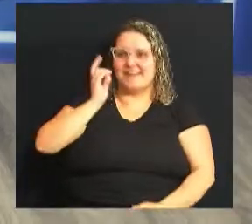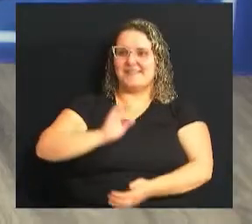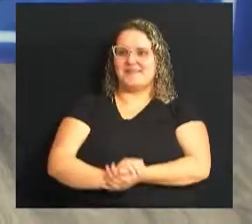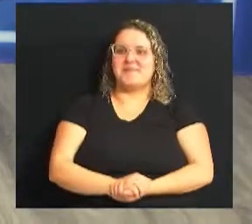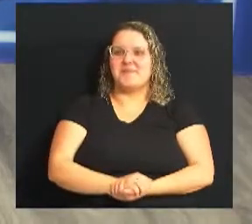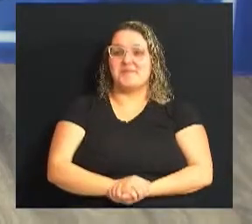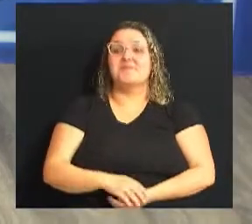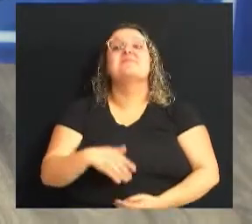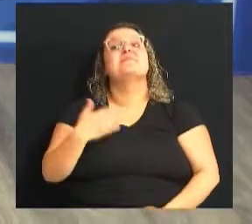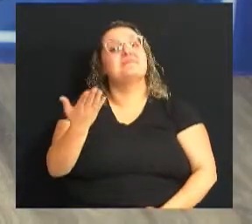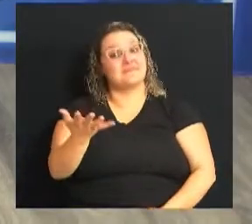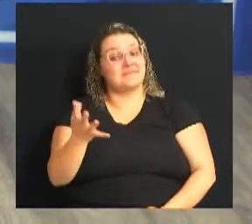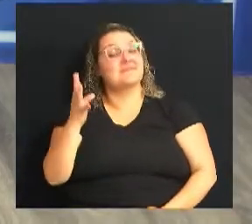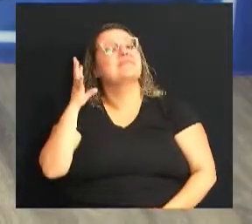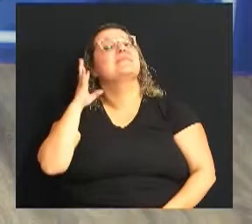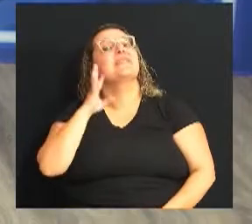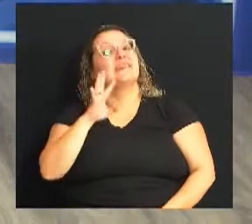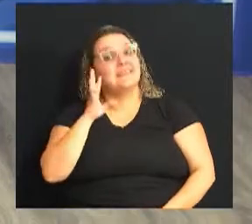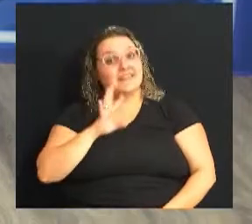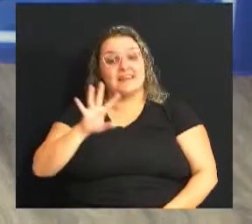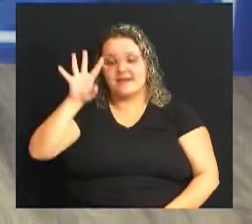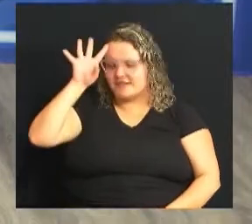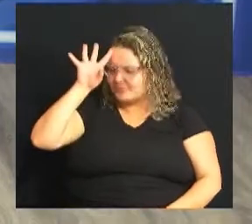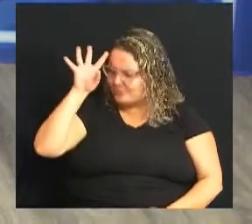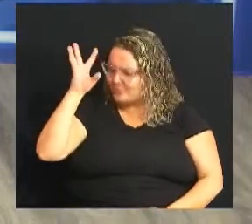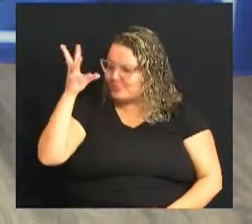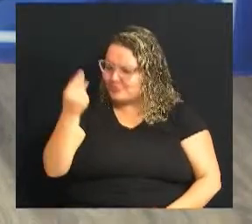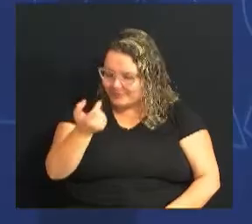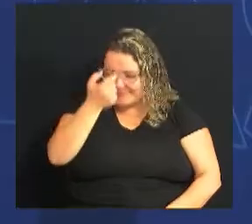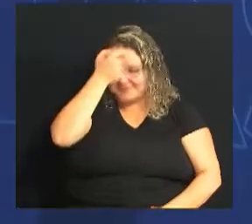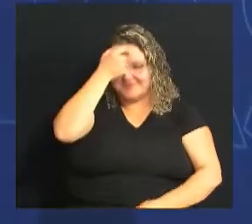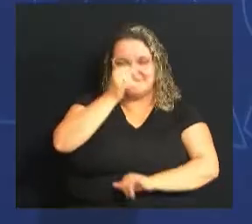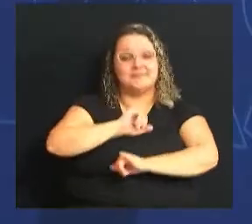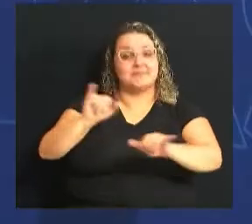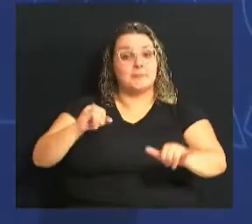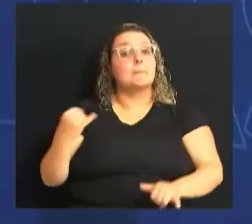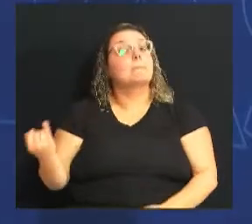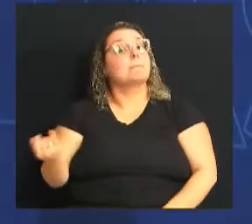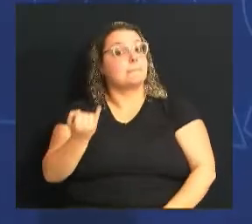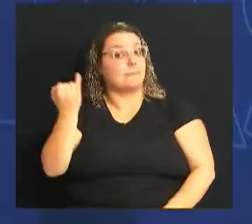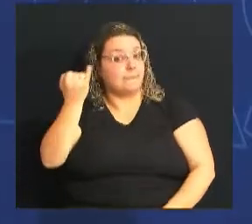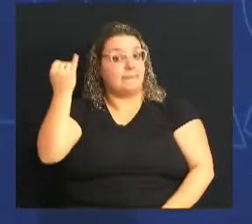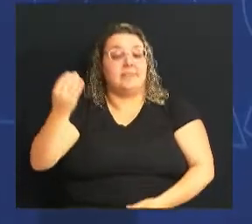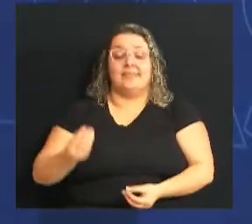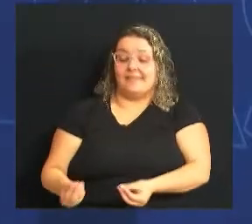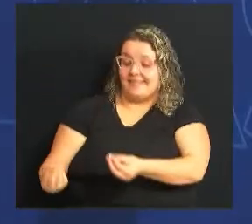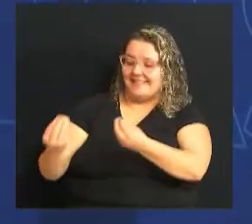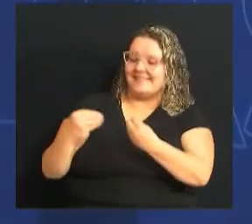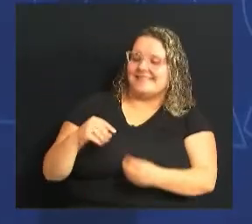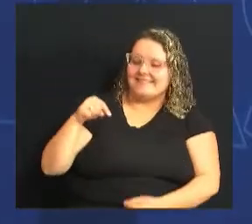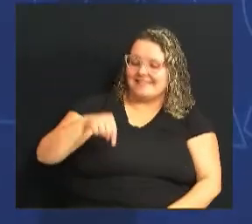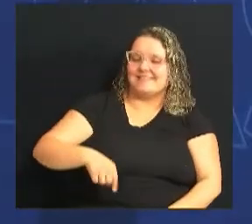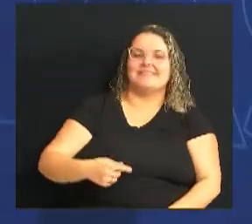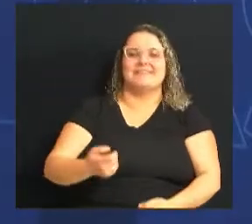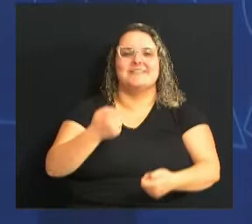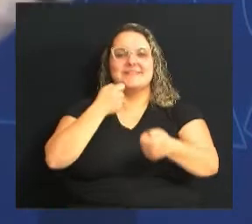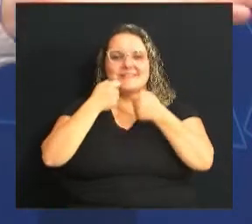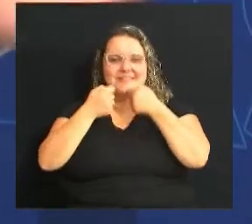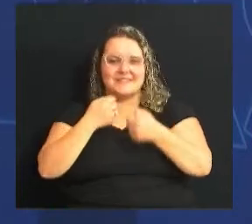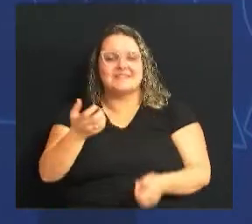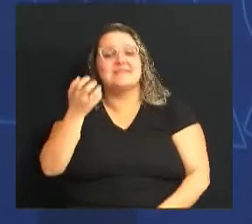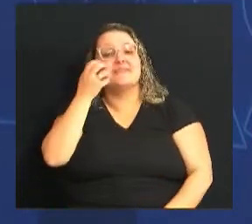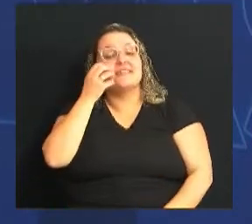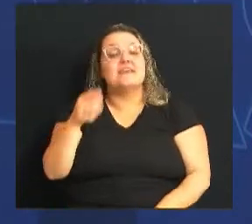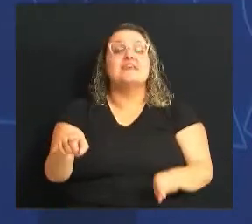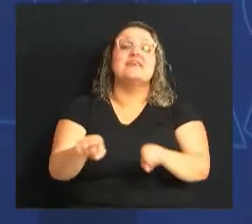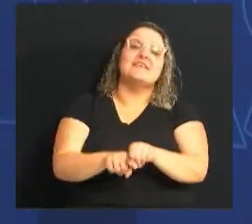É muito conhecimento e conscientização importantíssima que foi trazida aqui pelo nosso repórter André Aranha e,